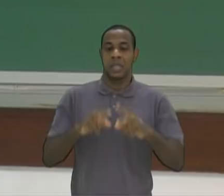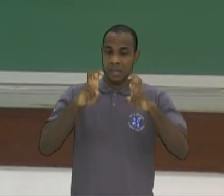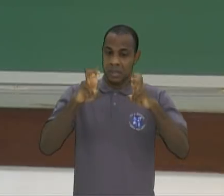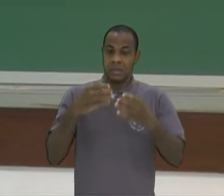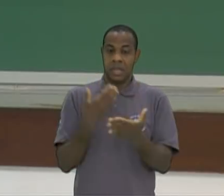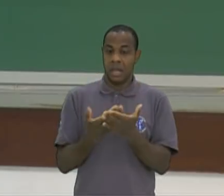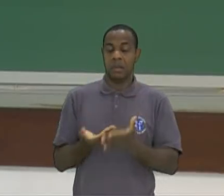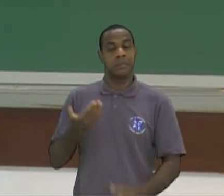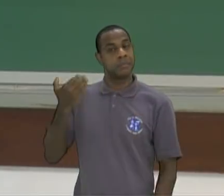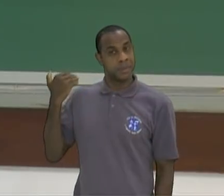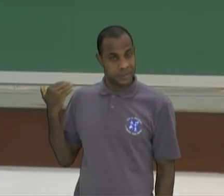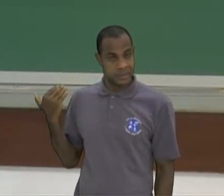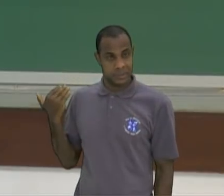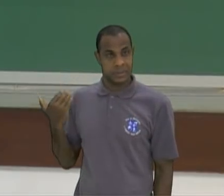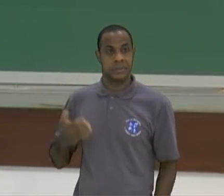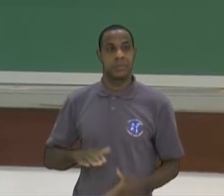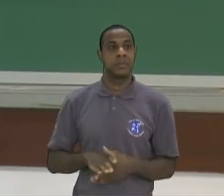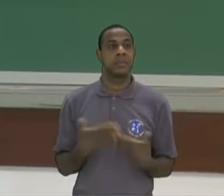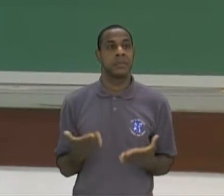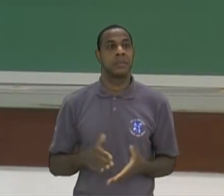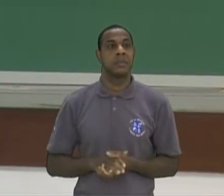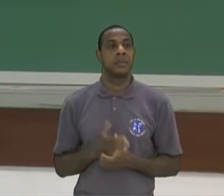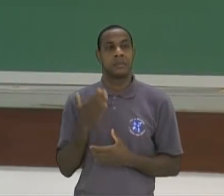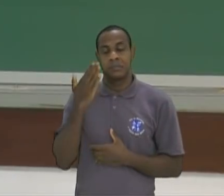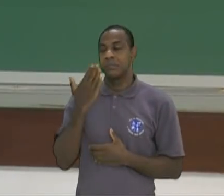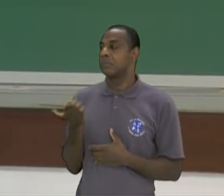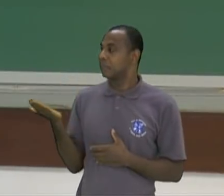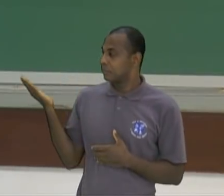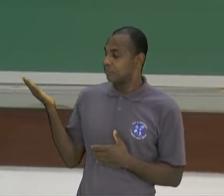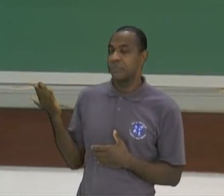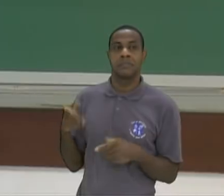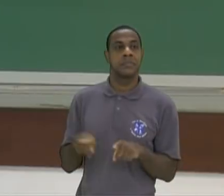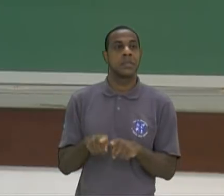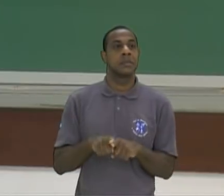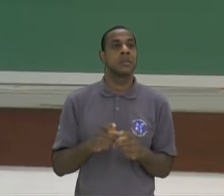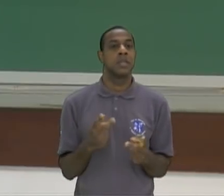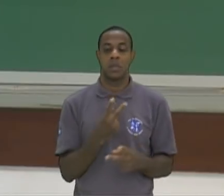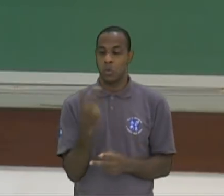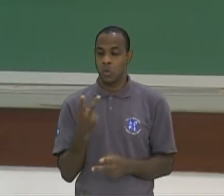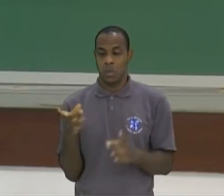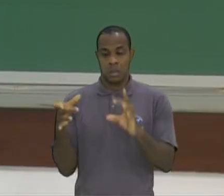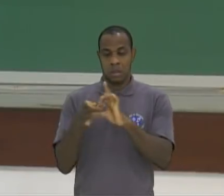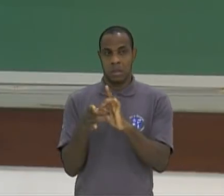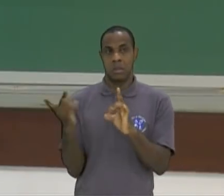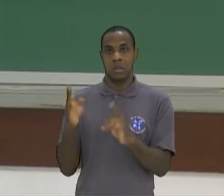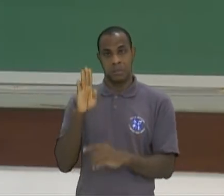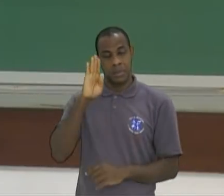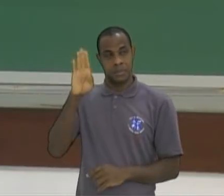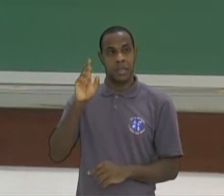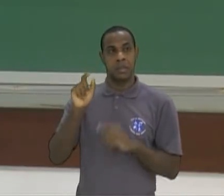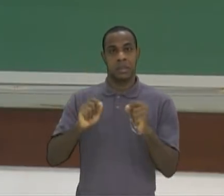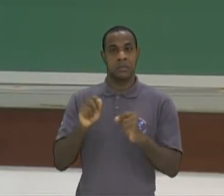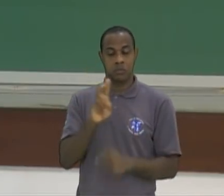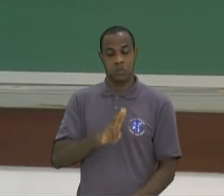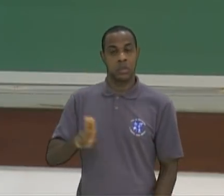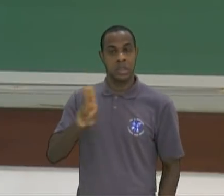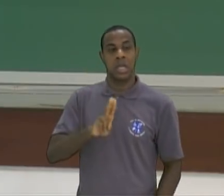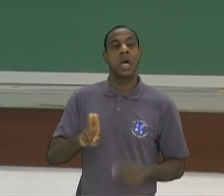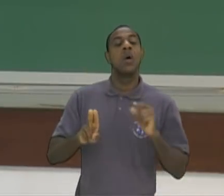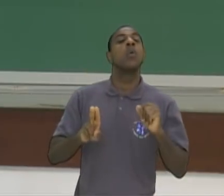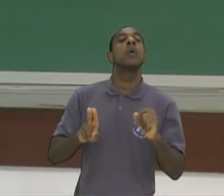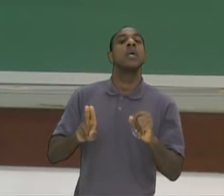anteriores, alongamentos e relaxamentos. Então, alongamentos e relaxamentos são os principais meios utilizados